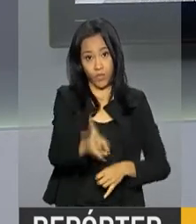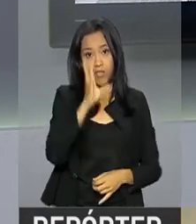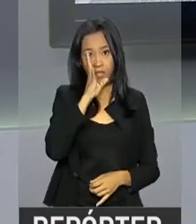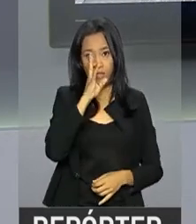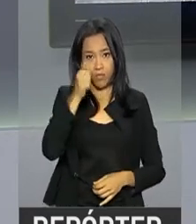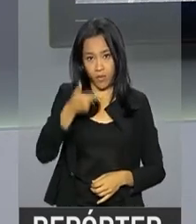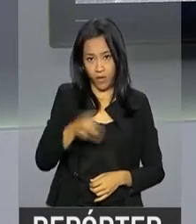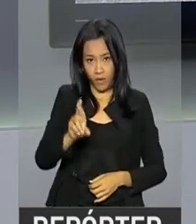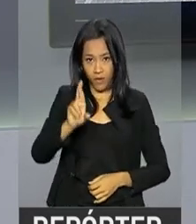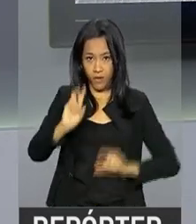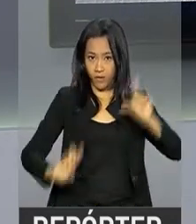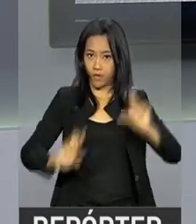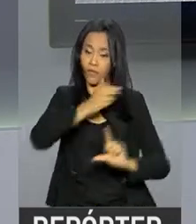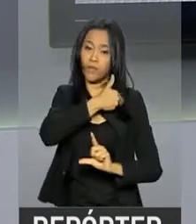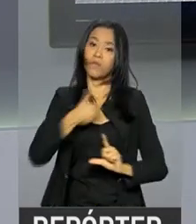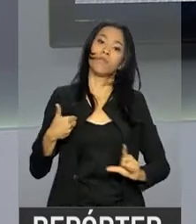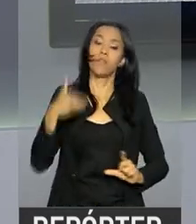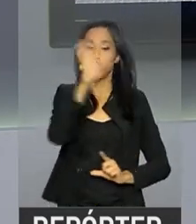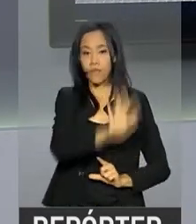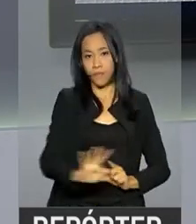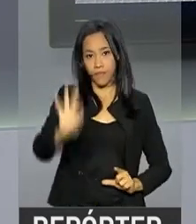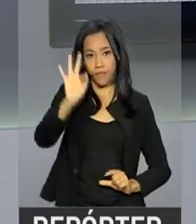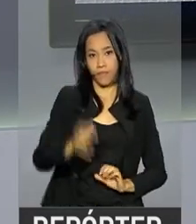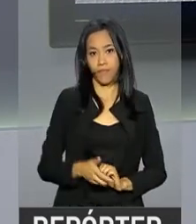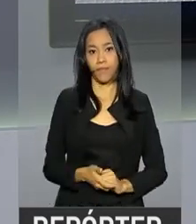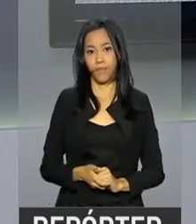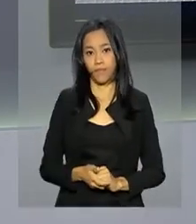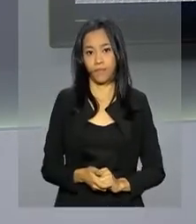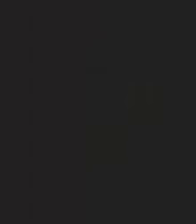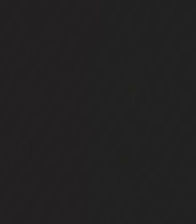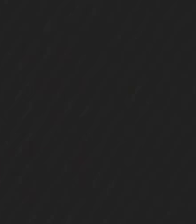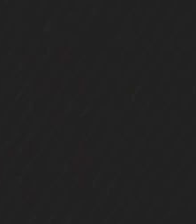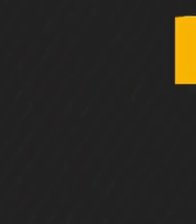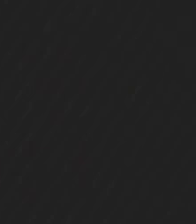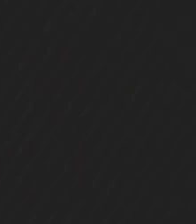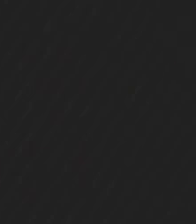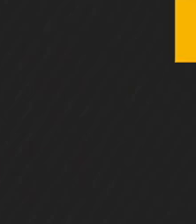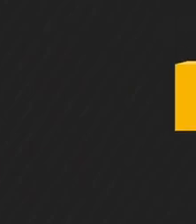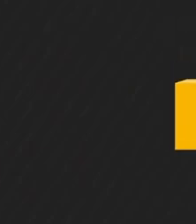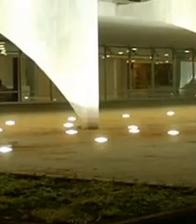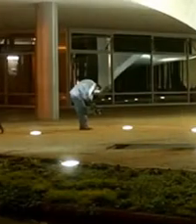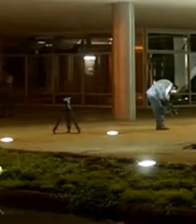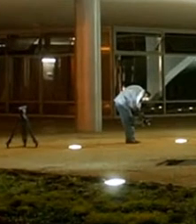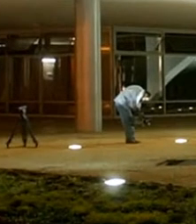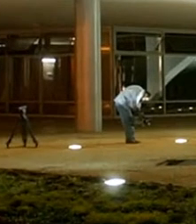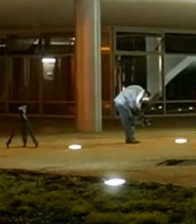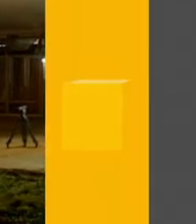Continue com a gente na NBR, a TV do Governo Federal.